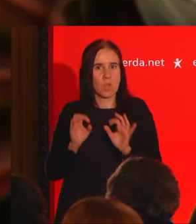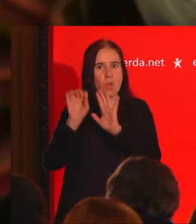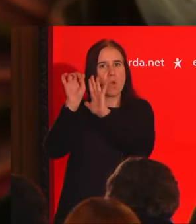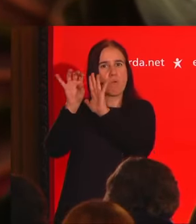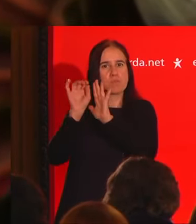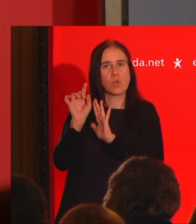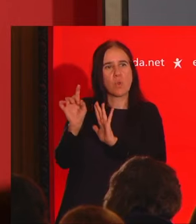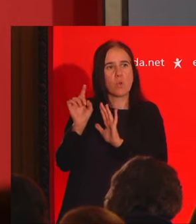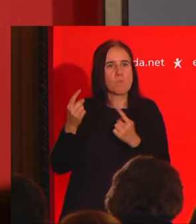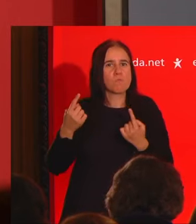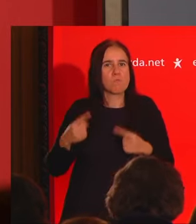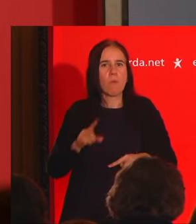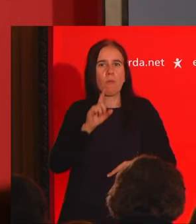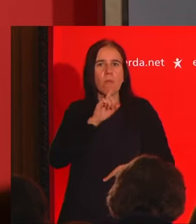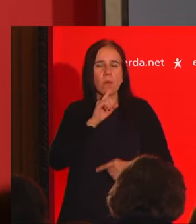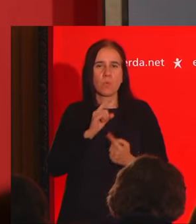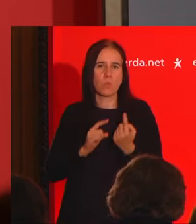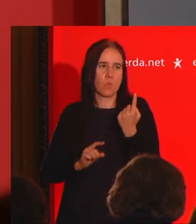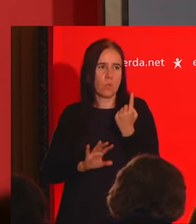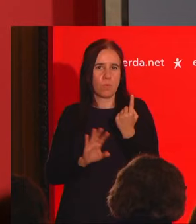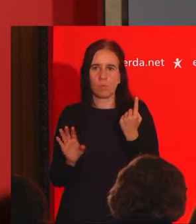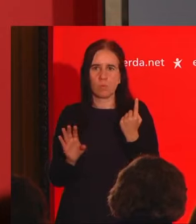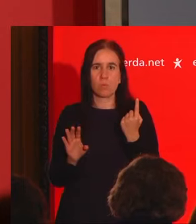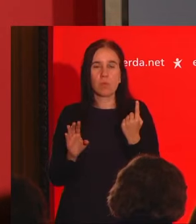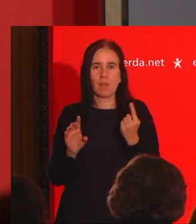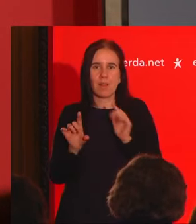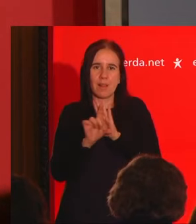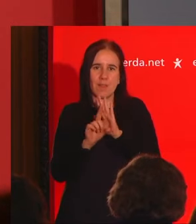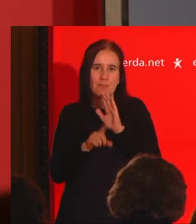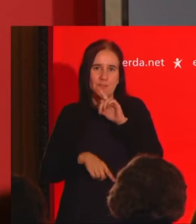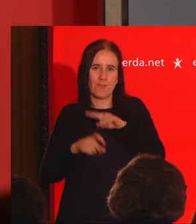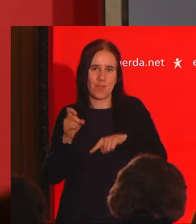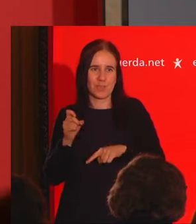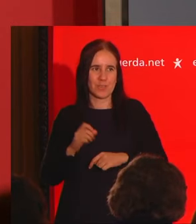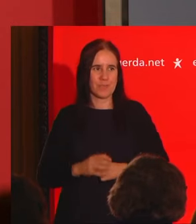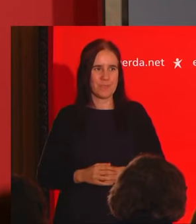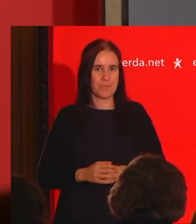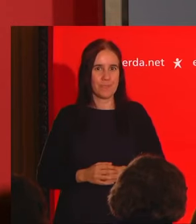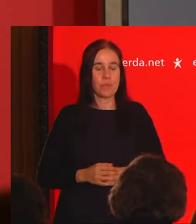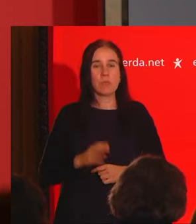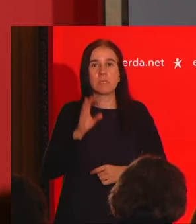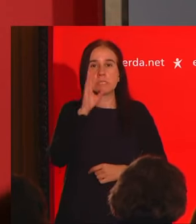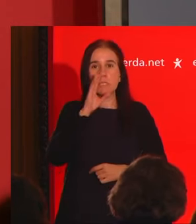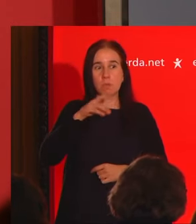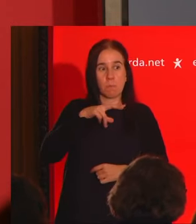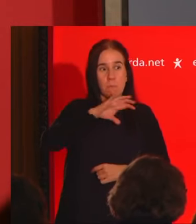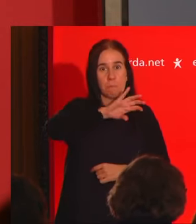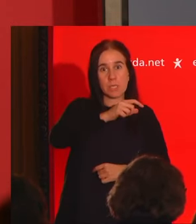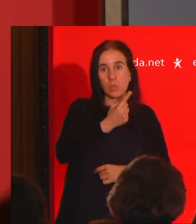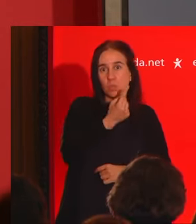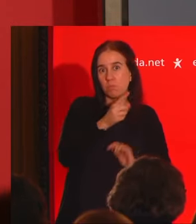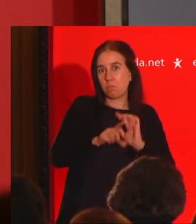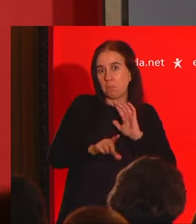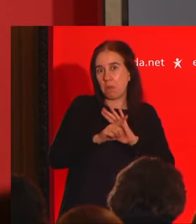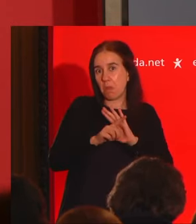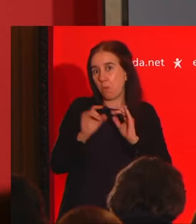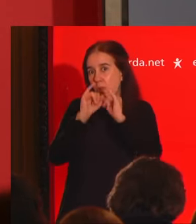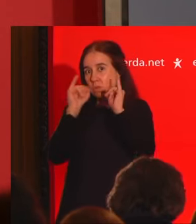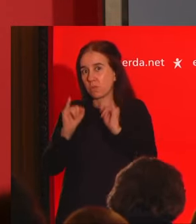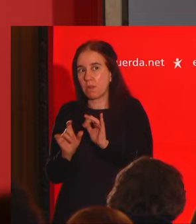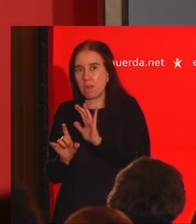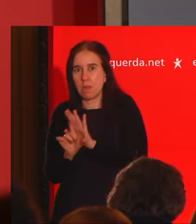offshores serve apenas um propósito: fugir à lei. Seja à lei de um país ou à lei